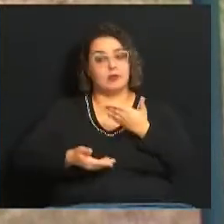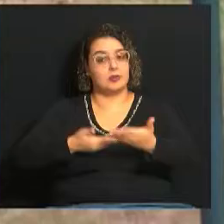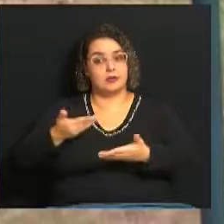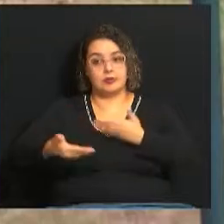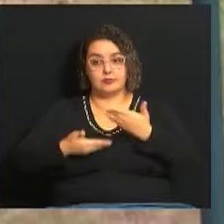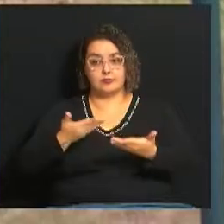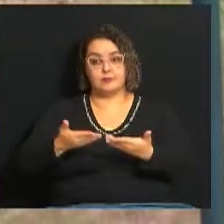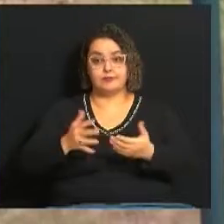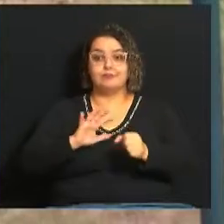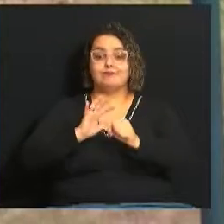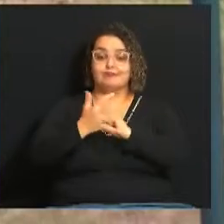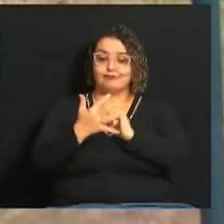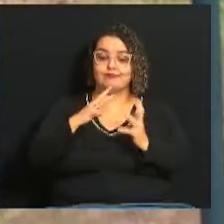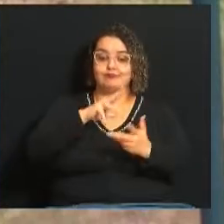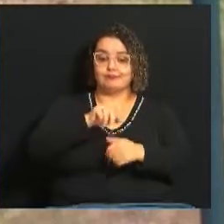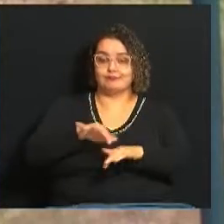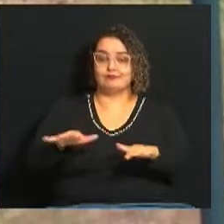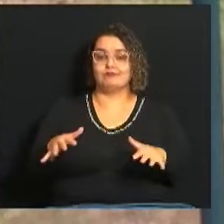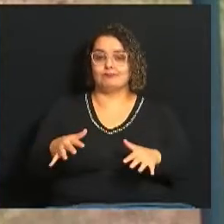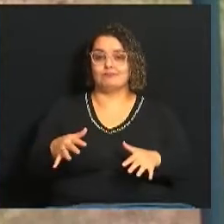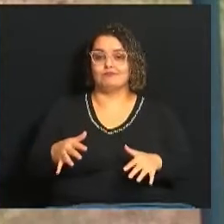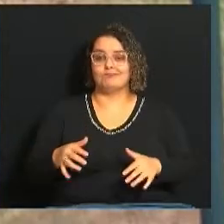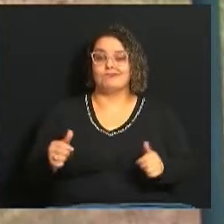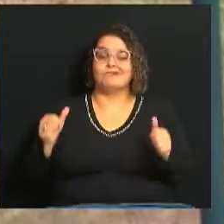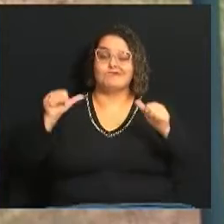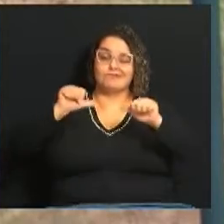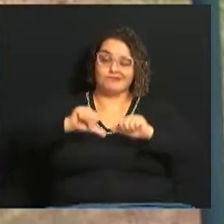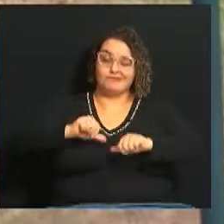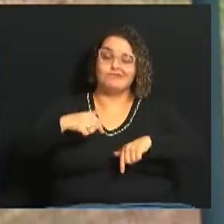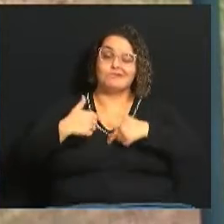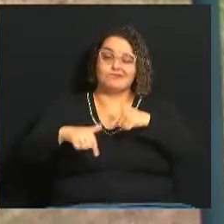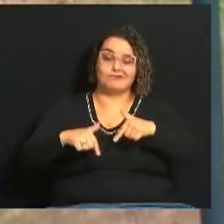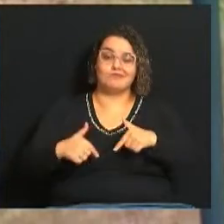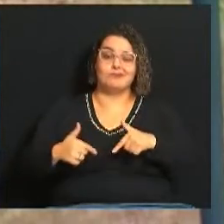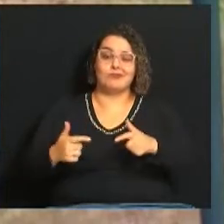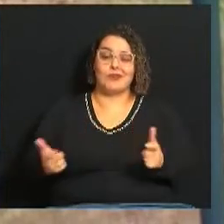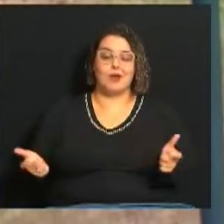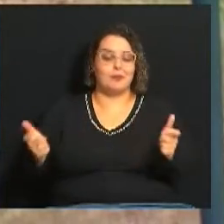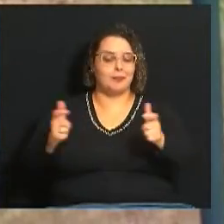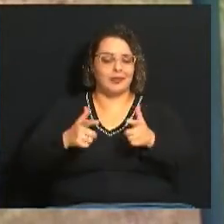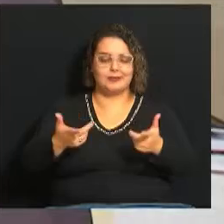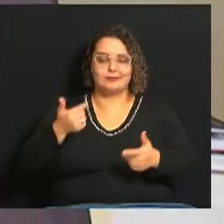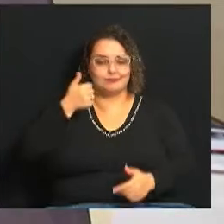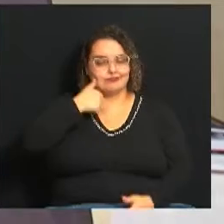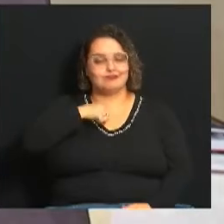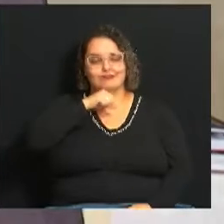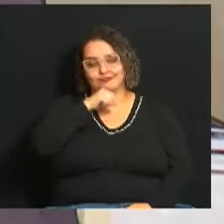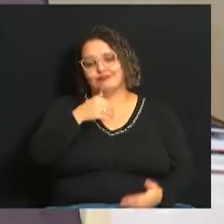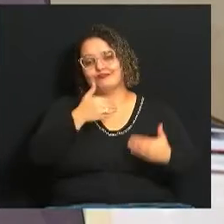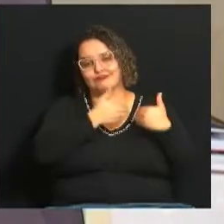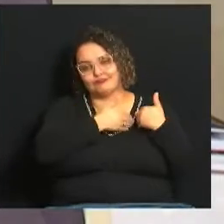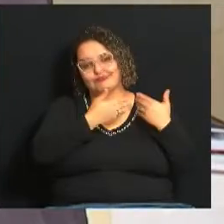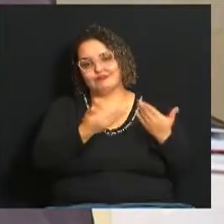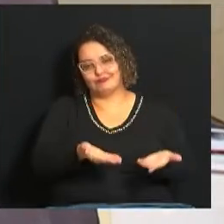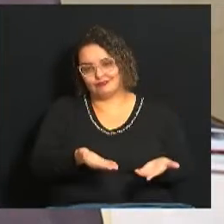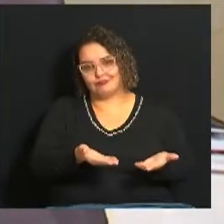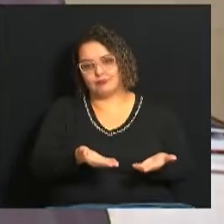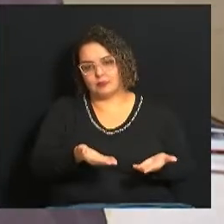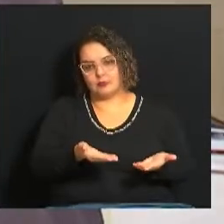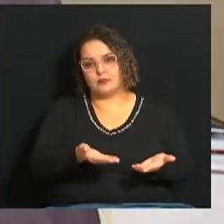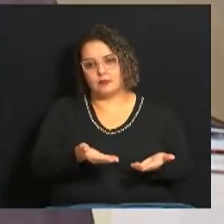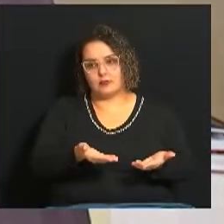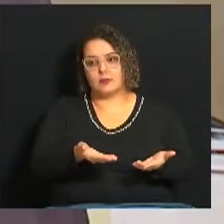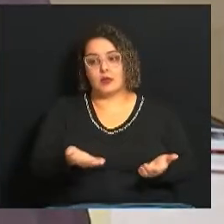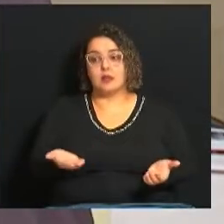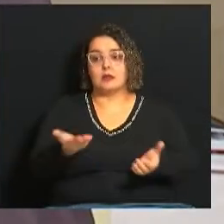a pandemia, o fardo da precarização do trabalho caiu no colo dessas mães. Esse projeto sendo aprovado vai